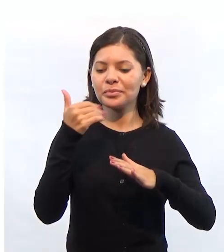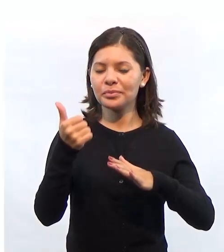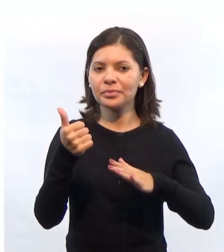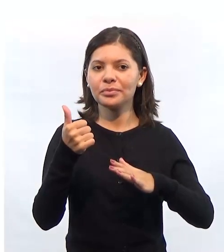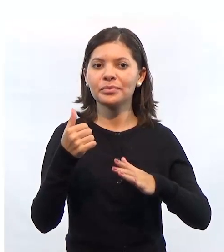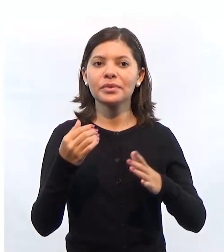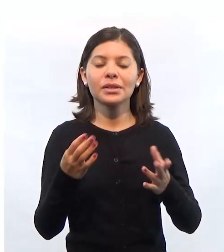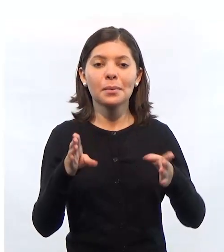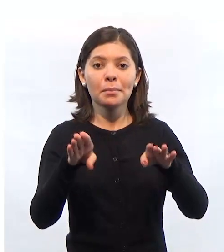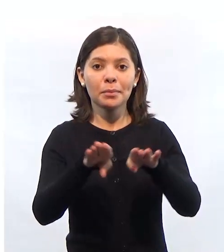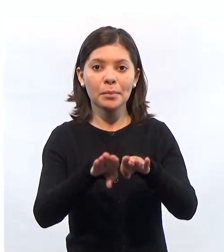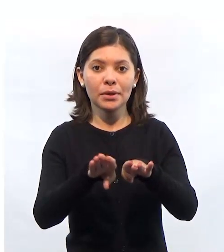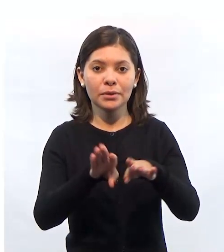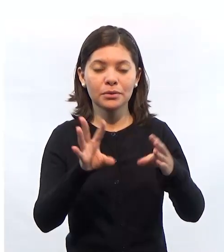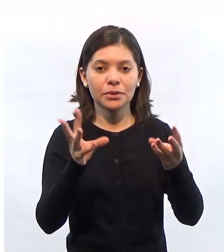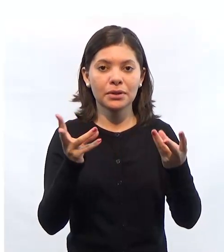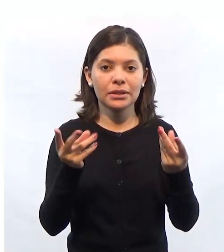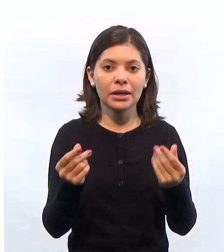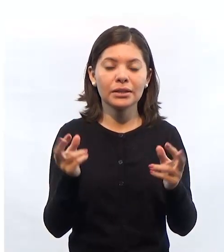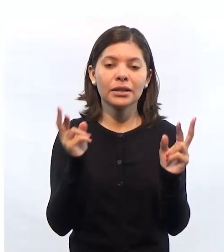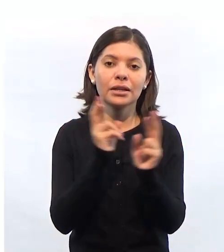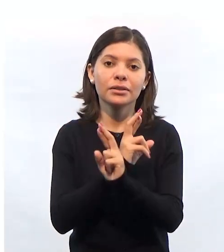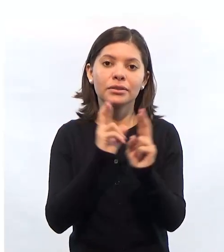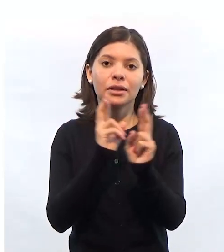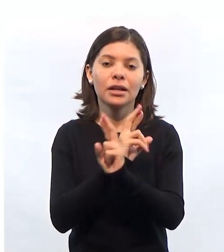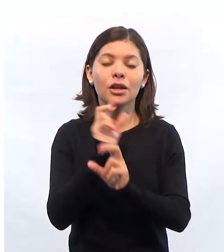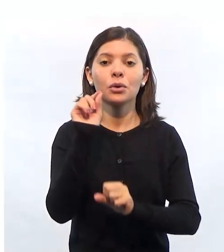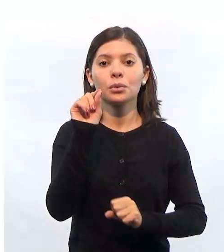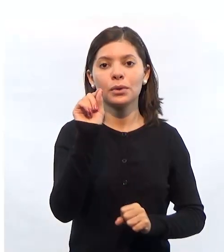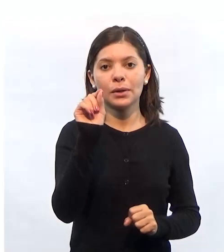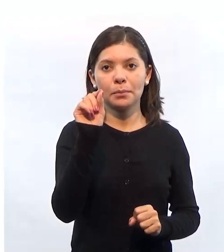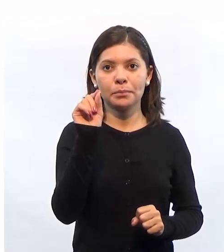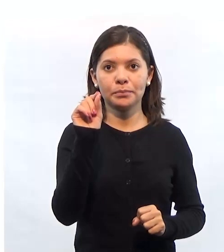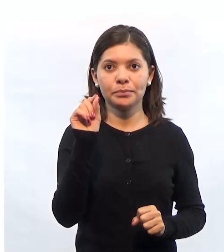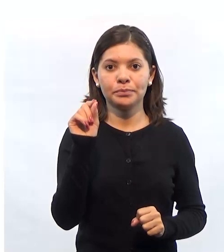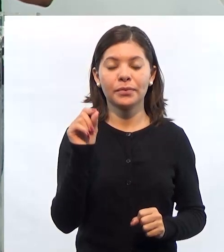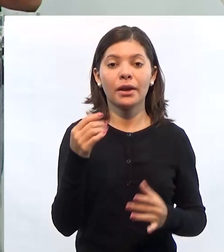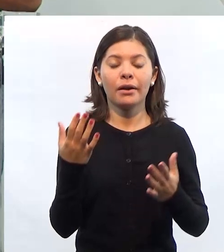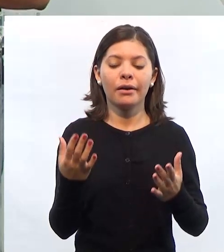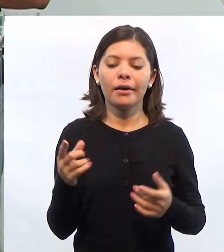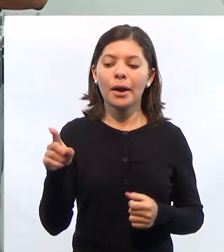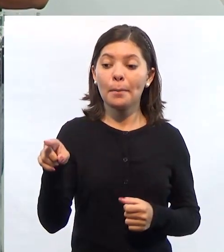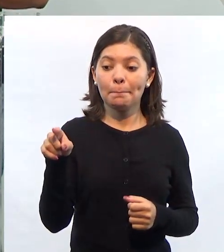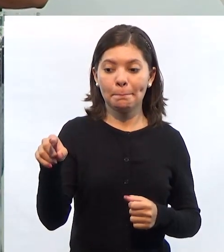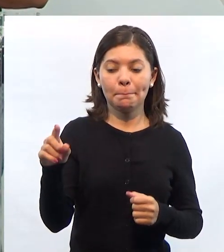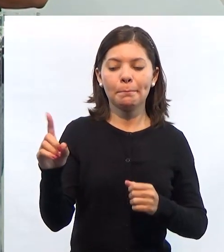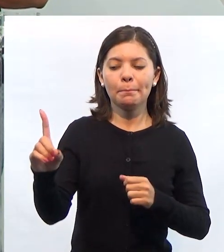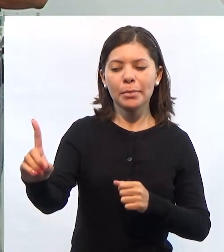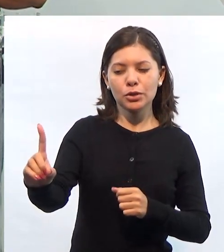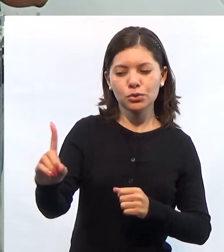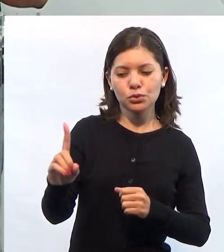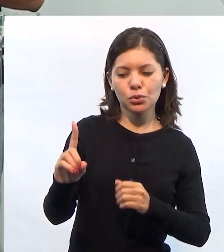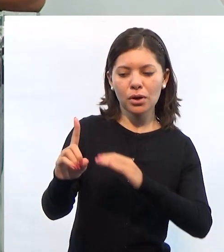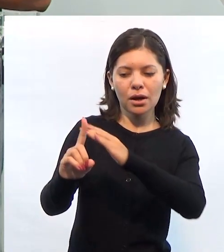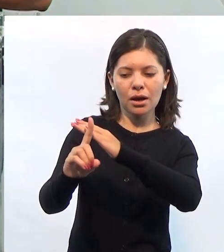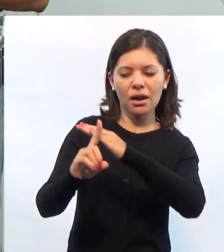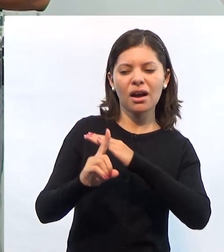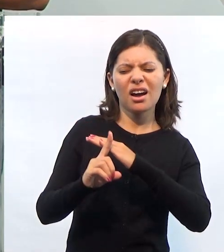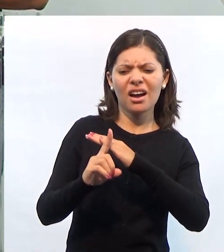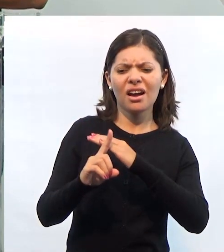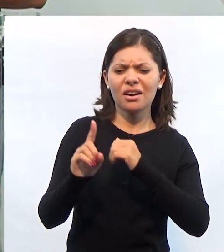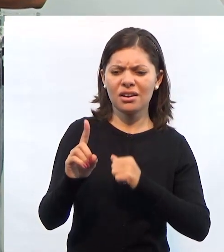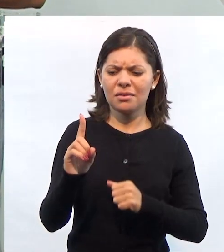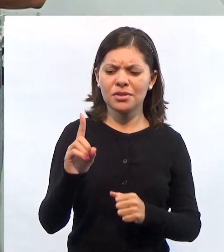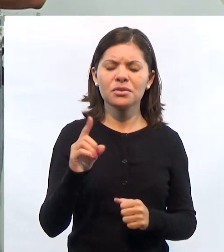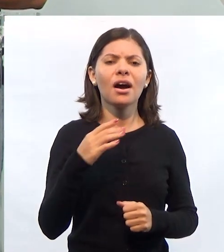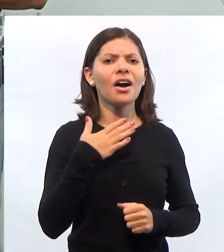padrão de qualidade ele está relacionado ao cliente comprou esse produto e ficou satisfeito